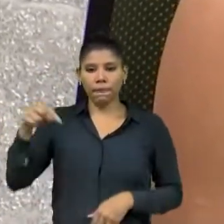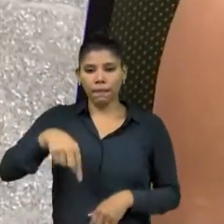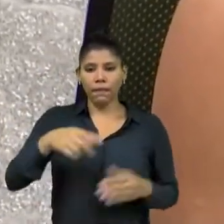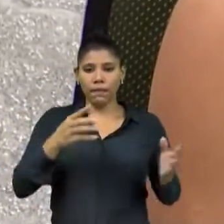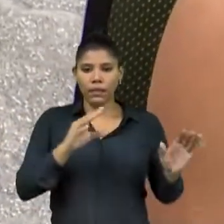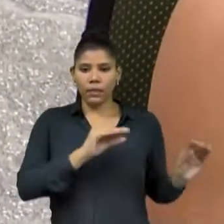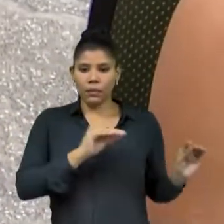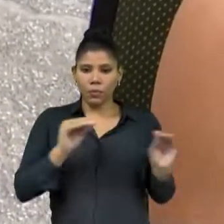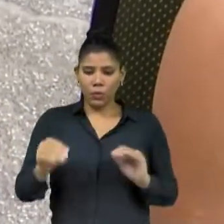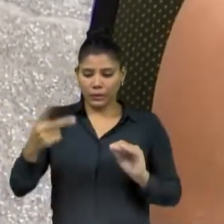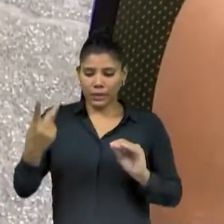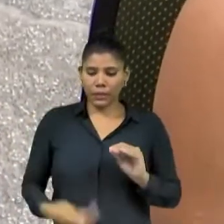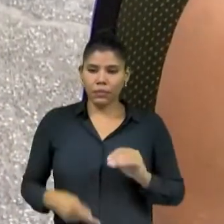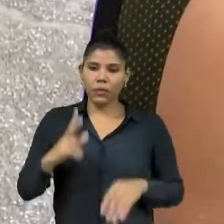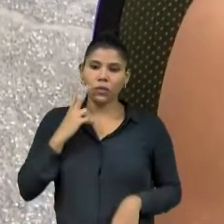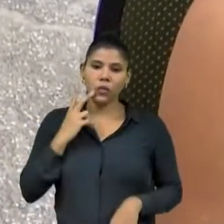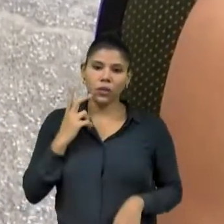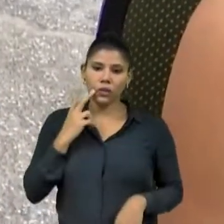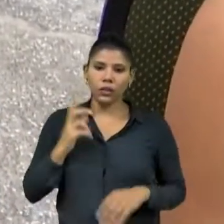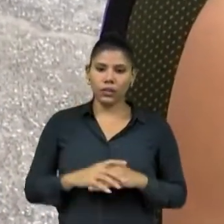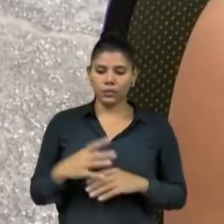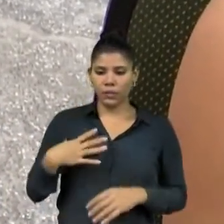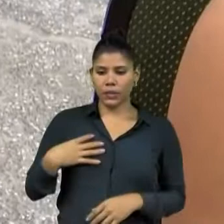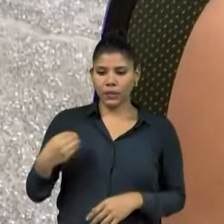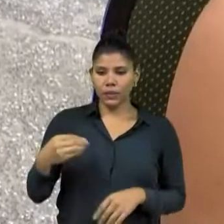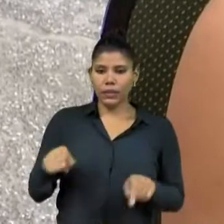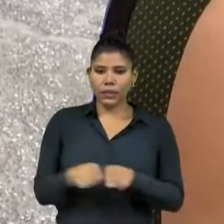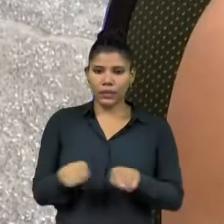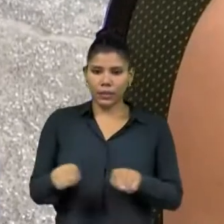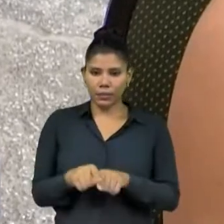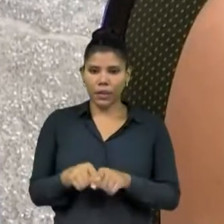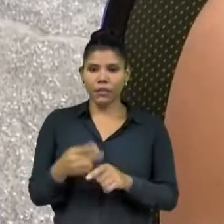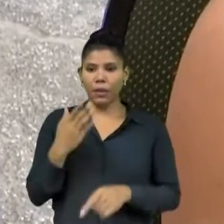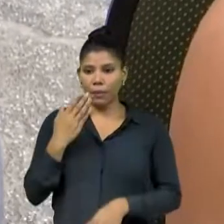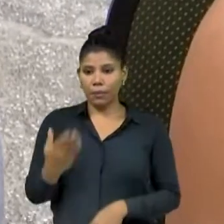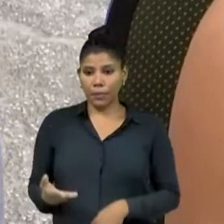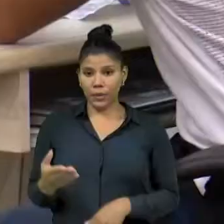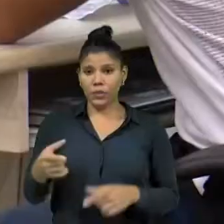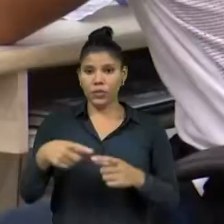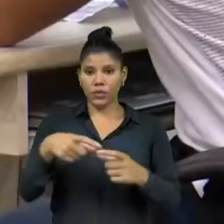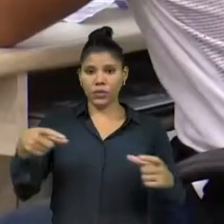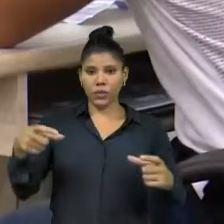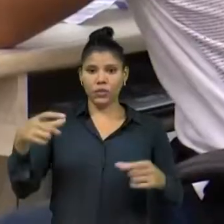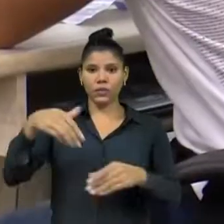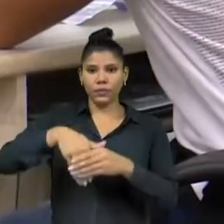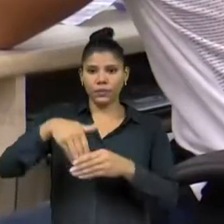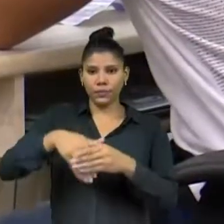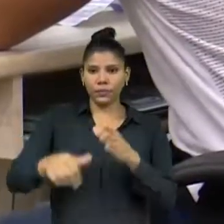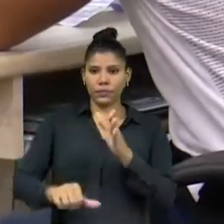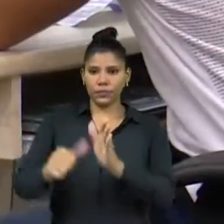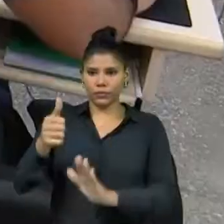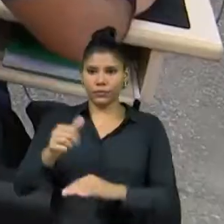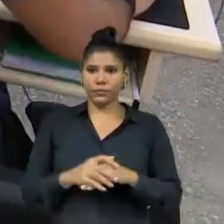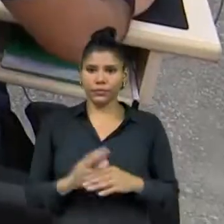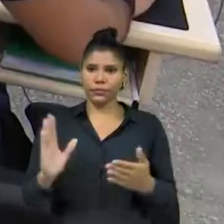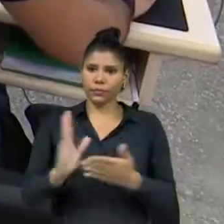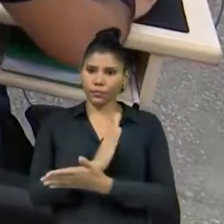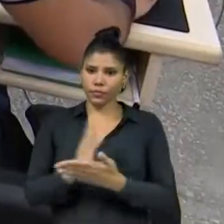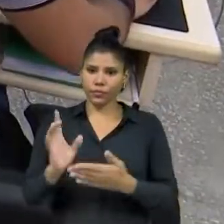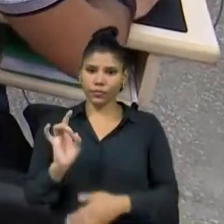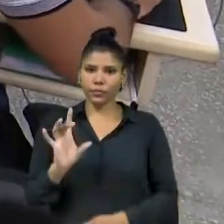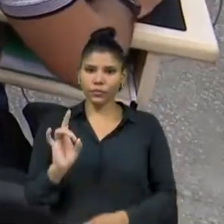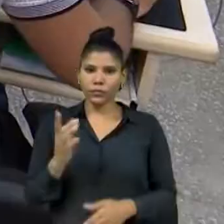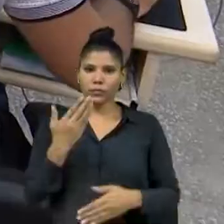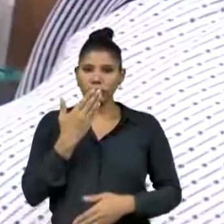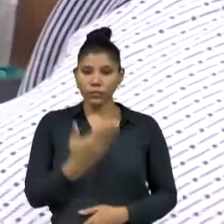cá, para Fortaleza, e minha filha aqui veio fazer o título dela, o novo, primeira vez. Já outros vieram tirar o título de